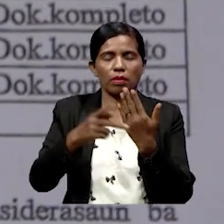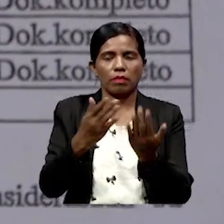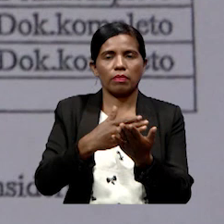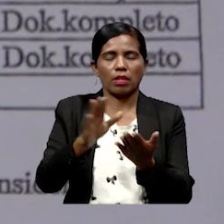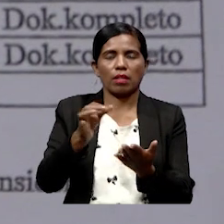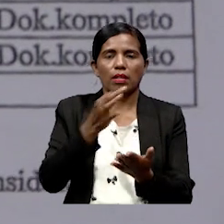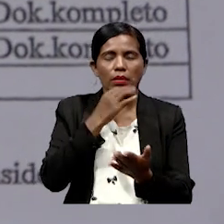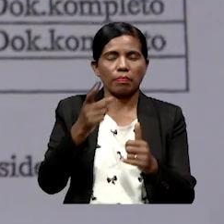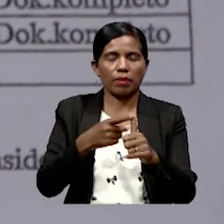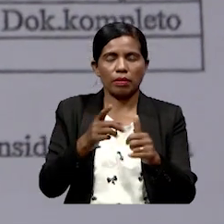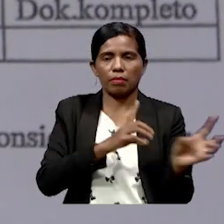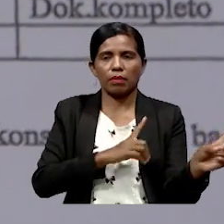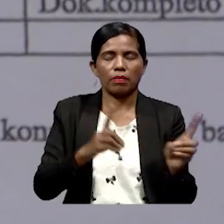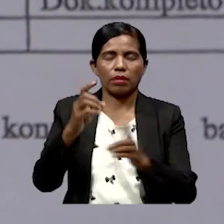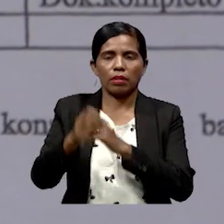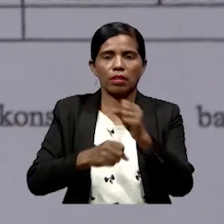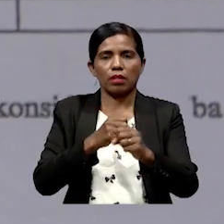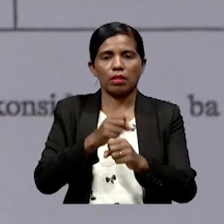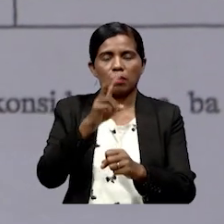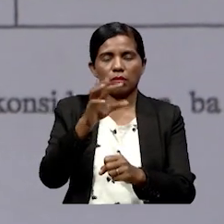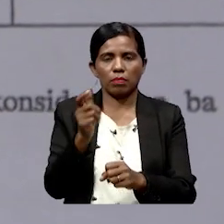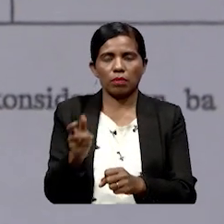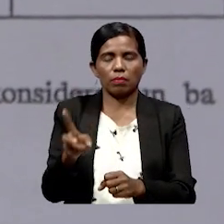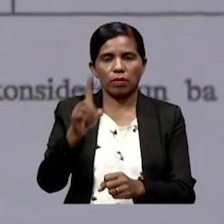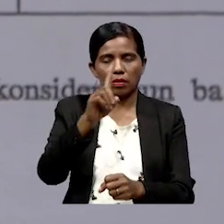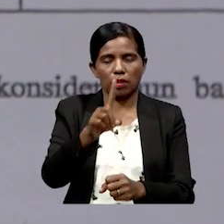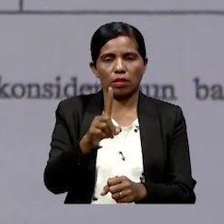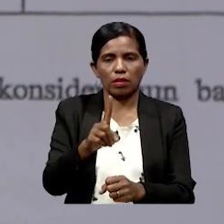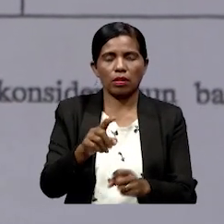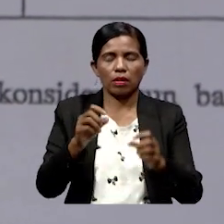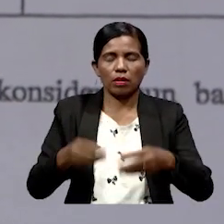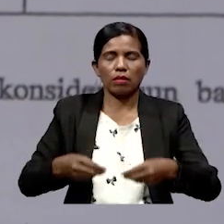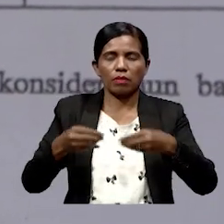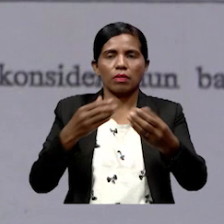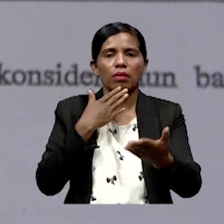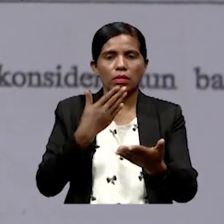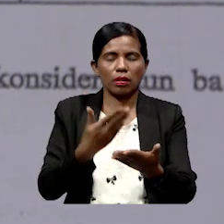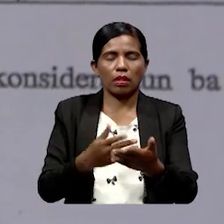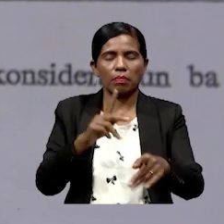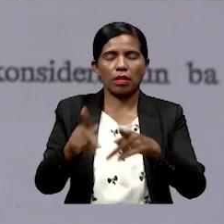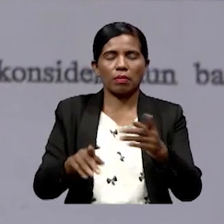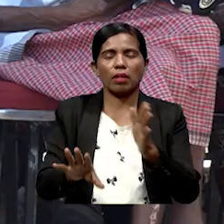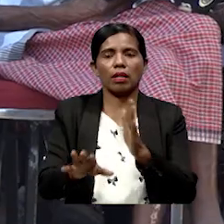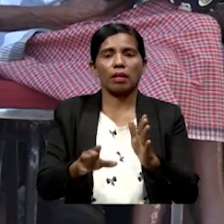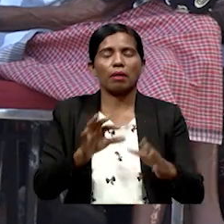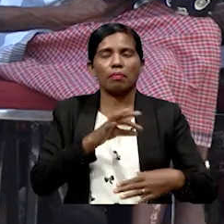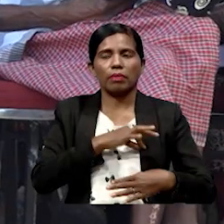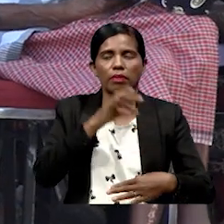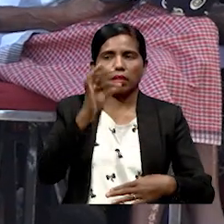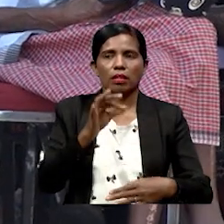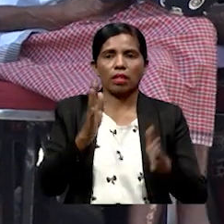Huluk, nebe implementa ia tina rihunrua ronulu resinida. Beneficiário nebe acessa ia território